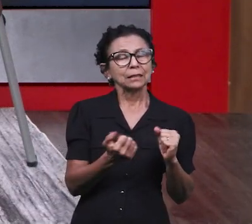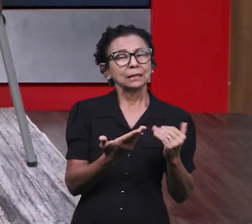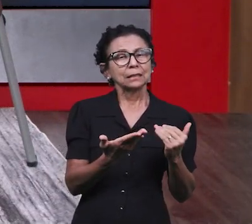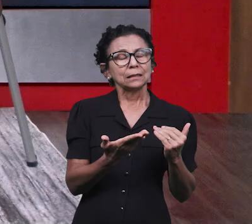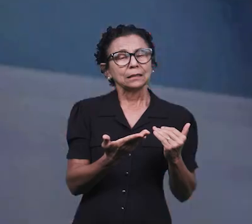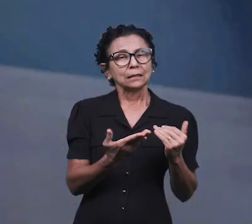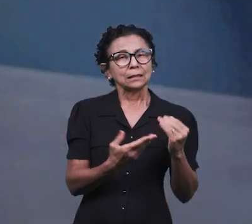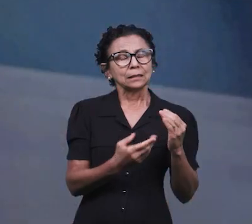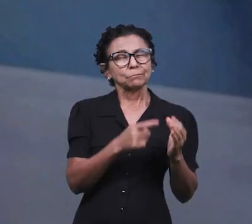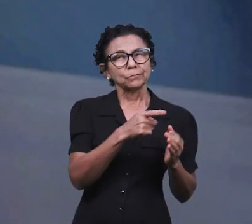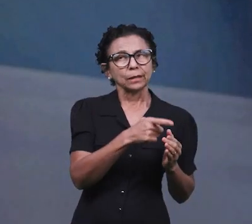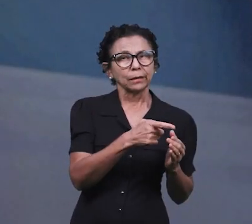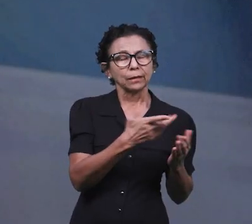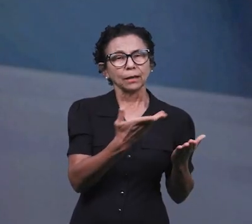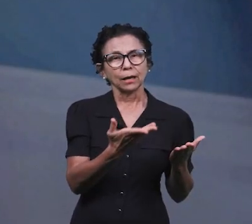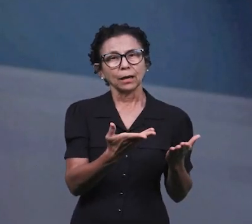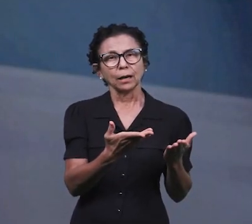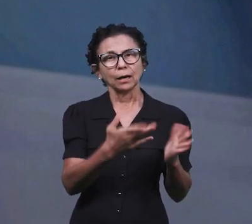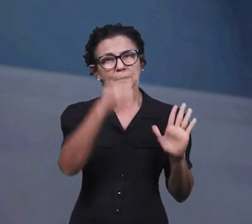são criados